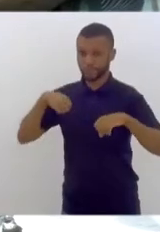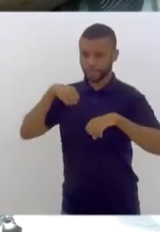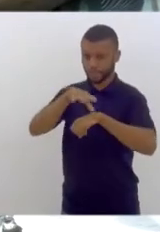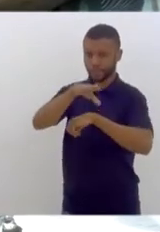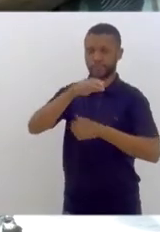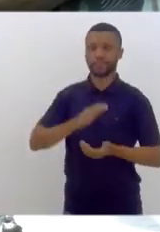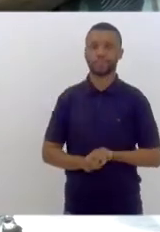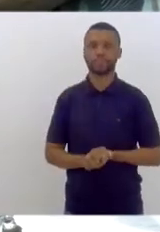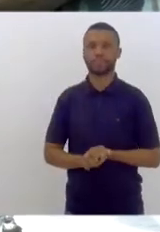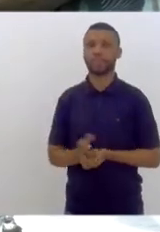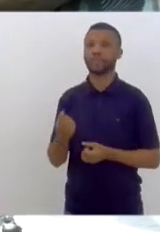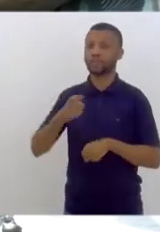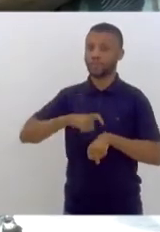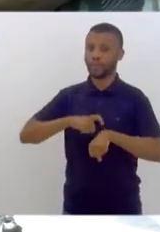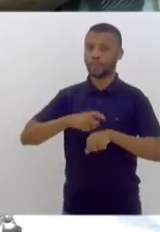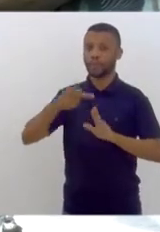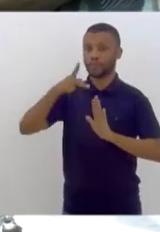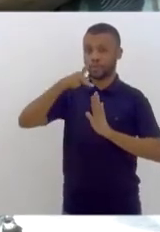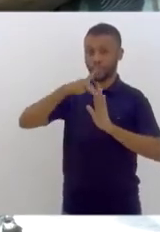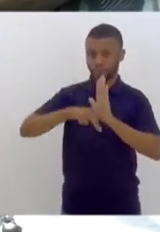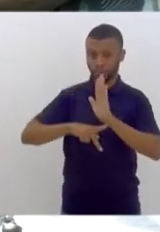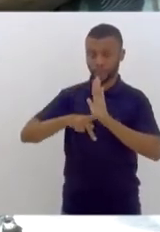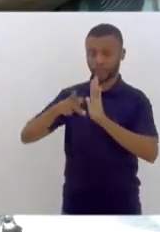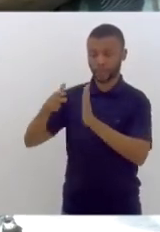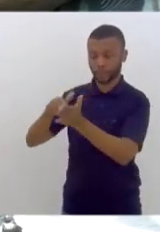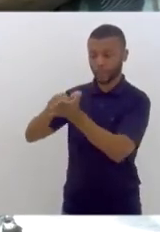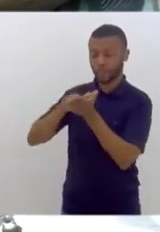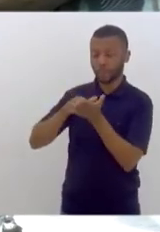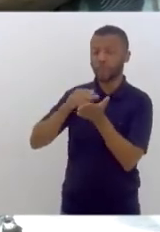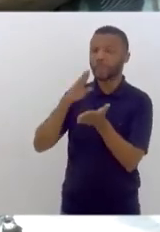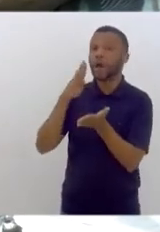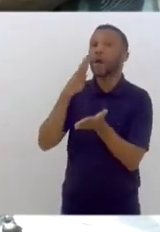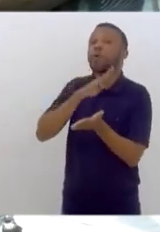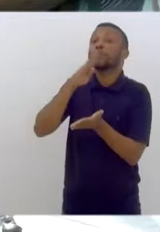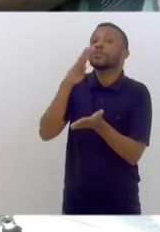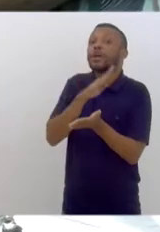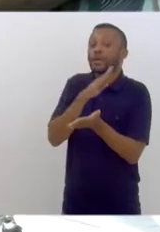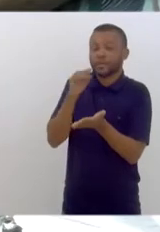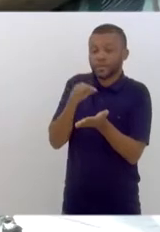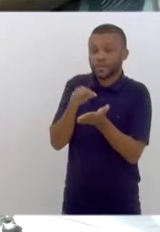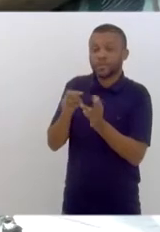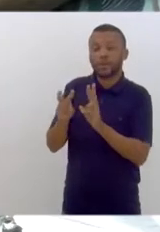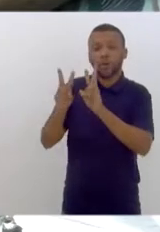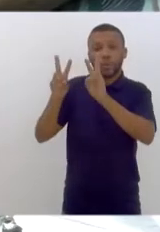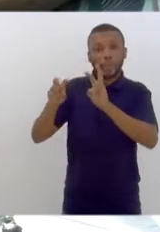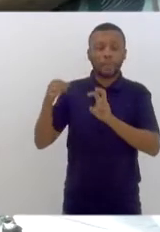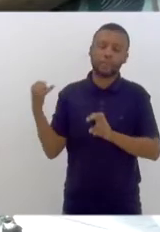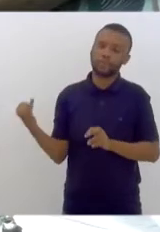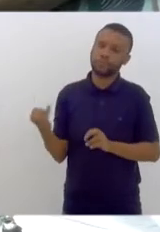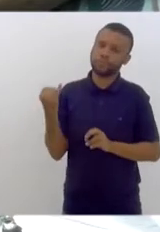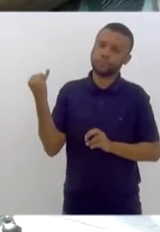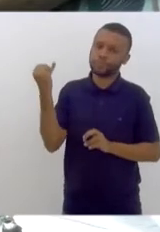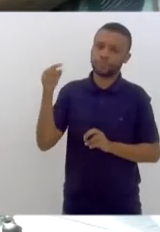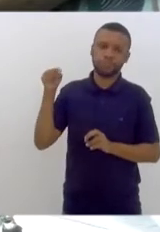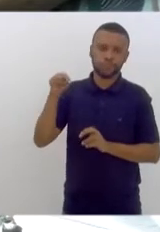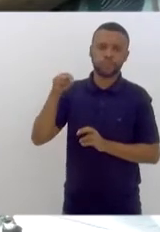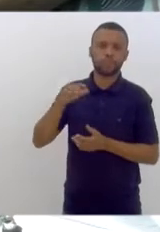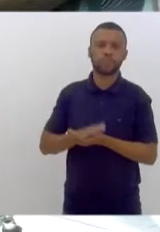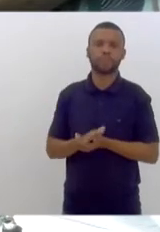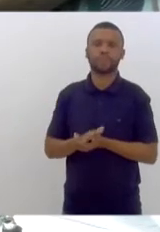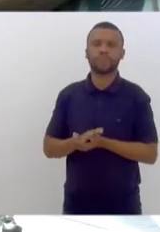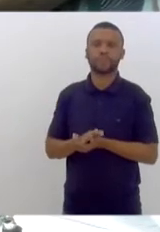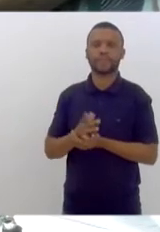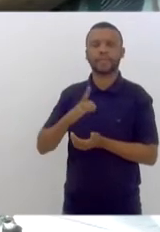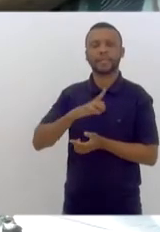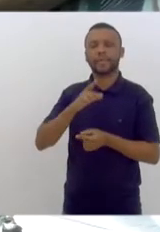o projeto chega na casa em regime de urgência, um tema dessa relevância e ele vem para a